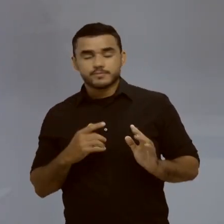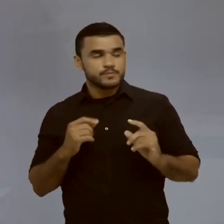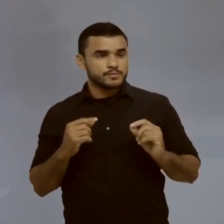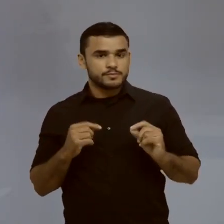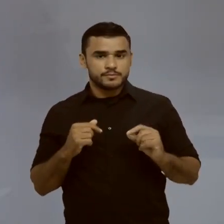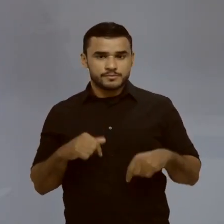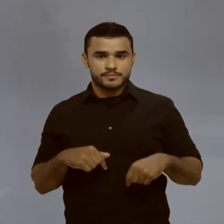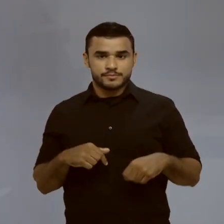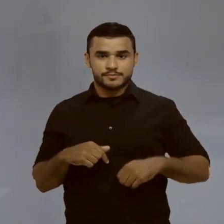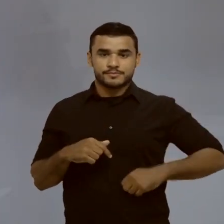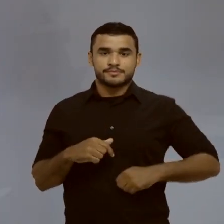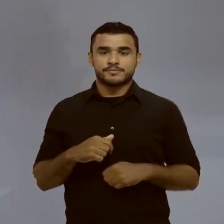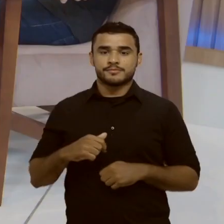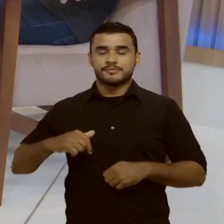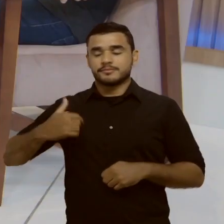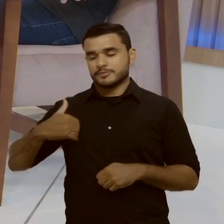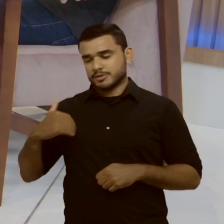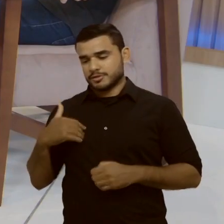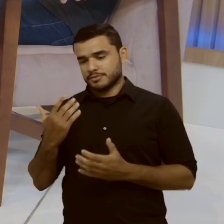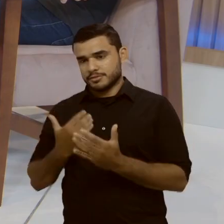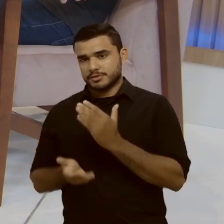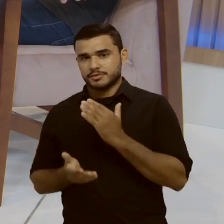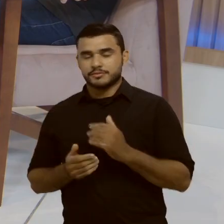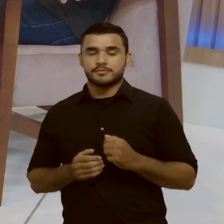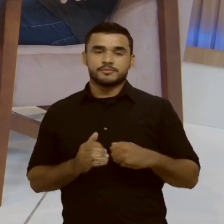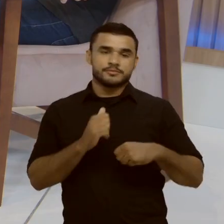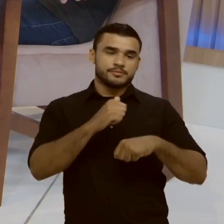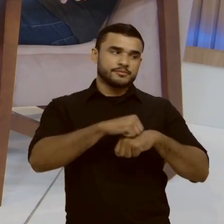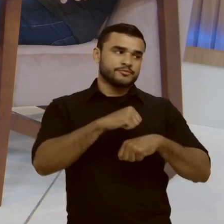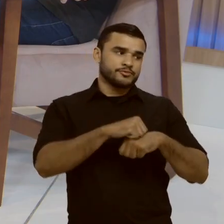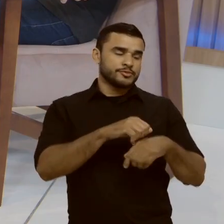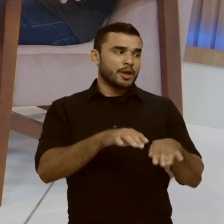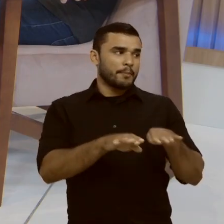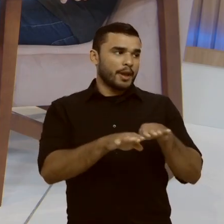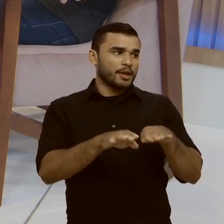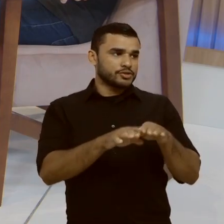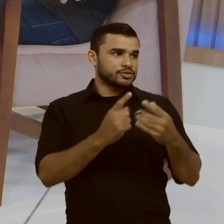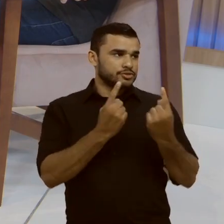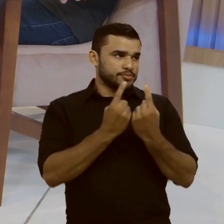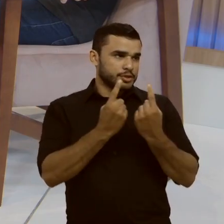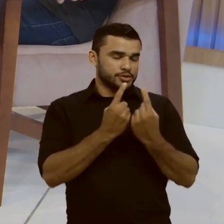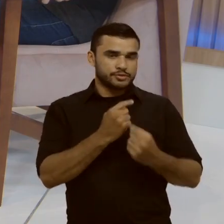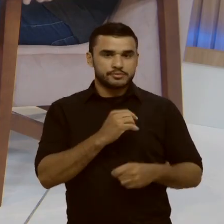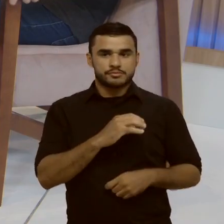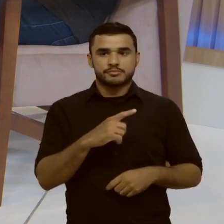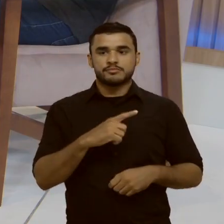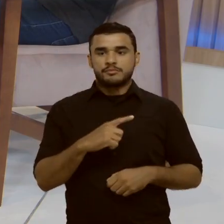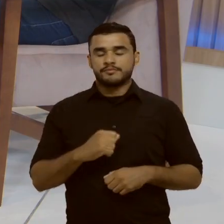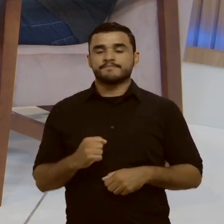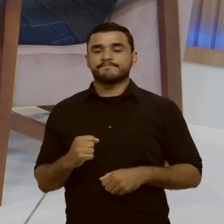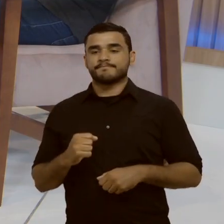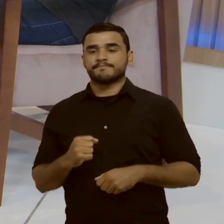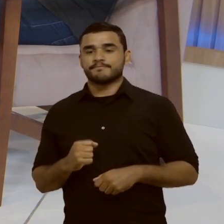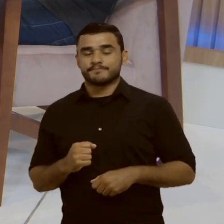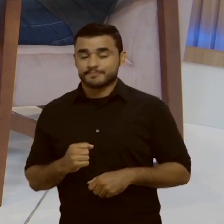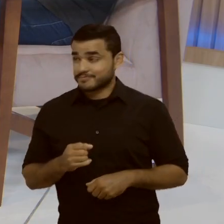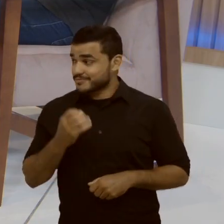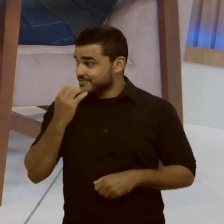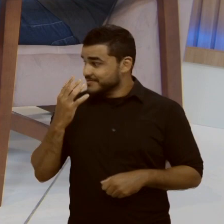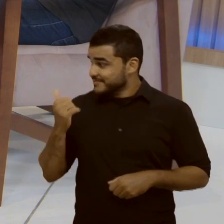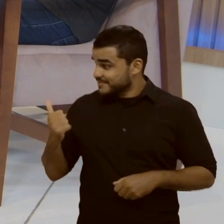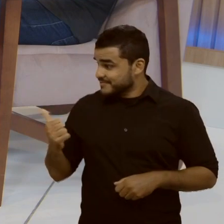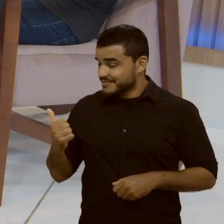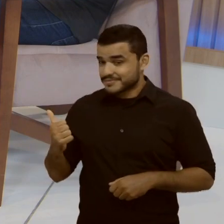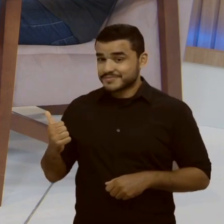tivemos derrota do Ceará e empate do Fortaleza, não é isso, João? É isso, tudo bem? Tudo ótimo. Final de